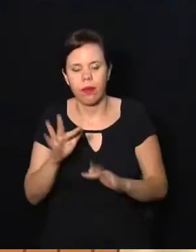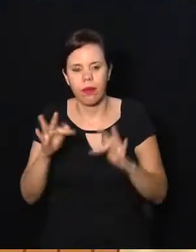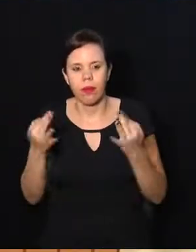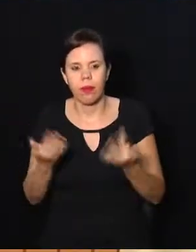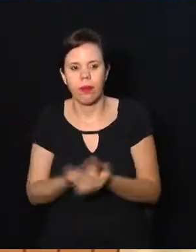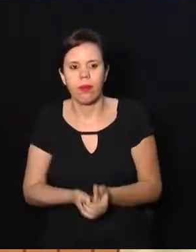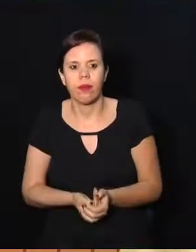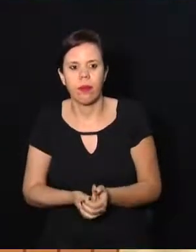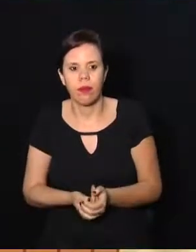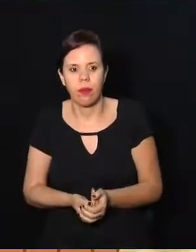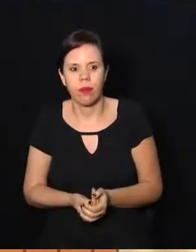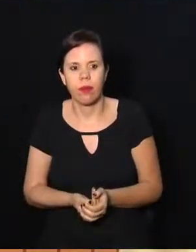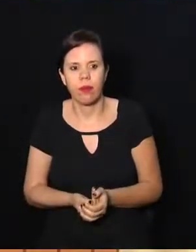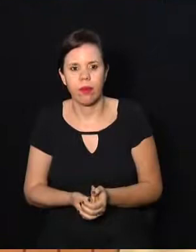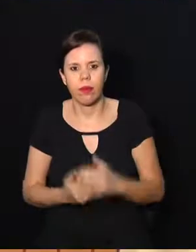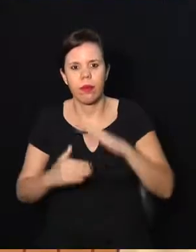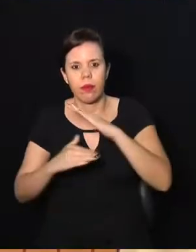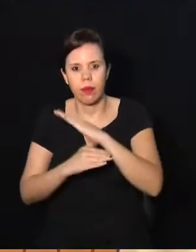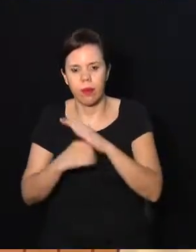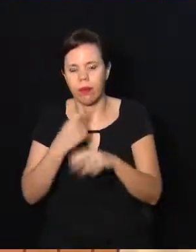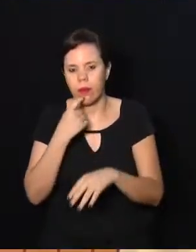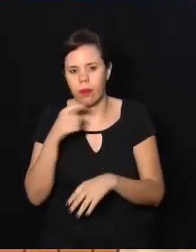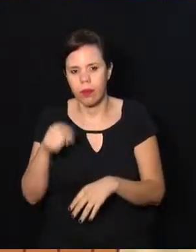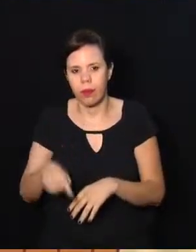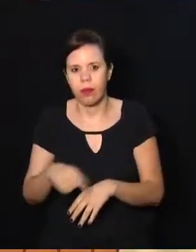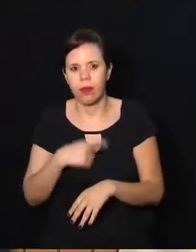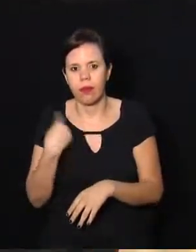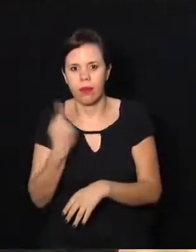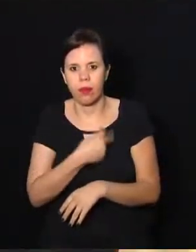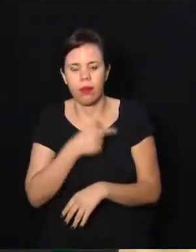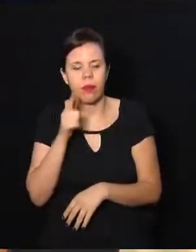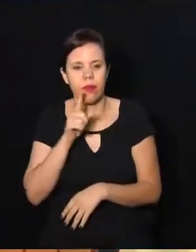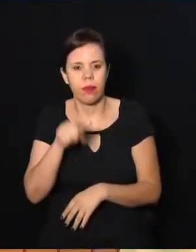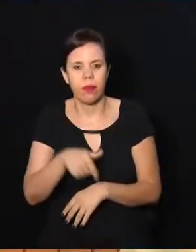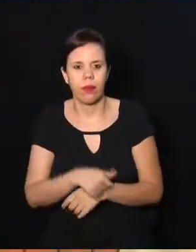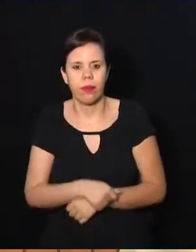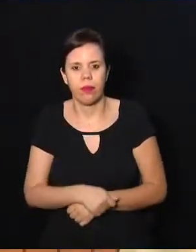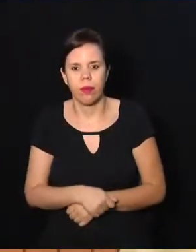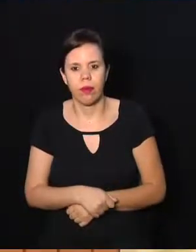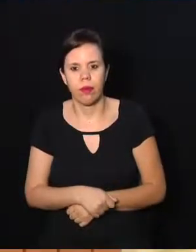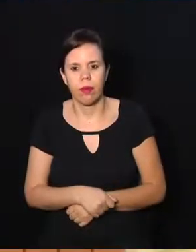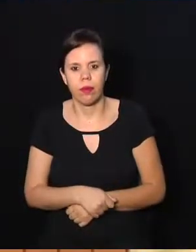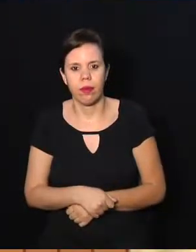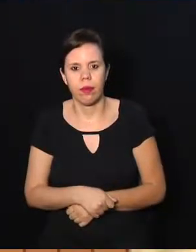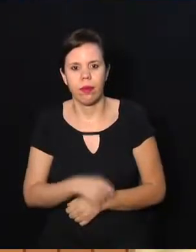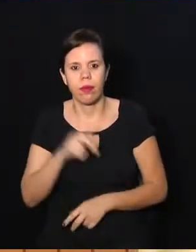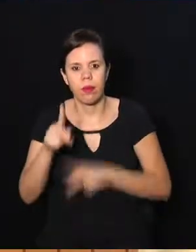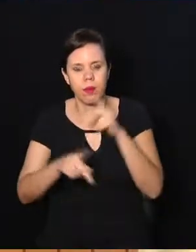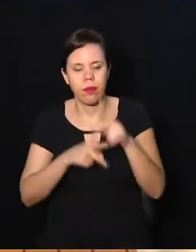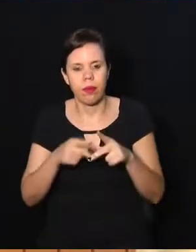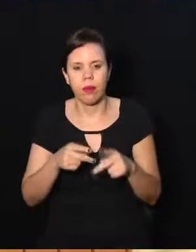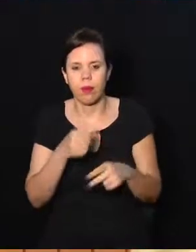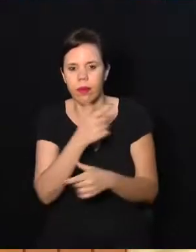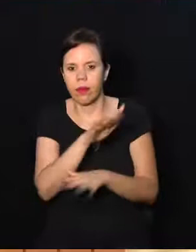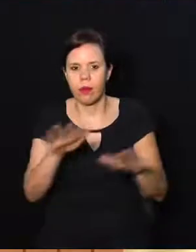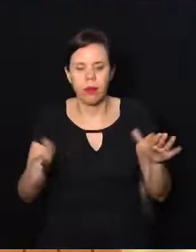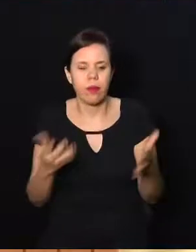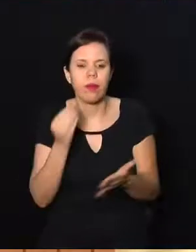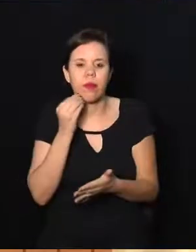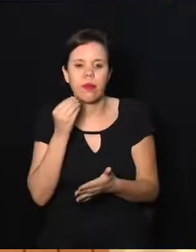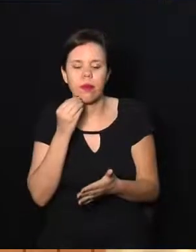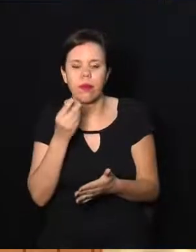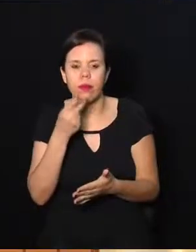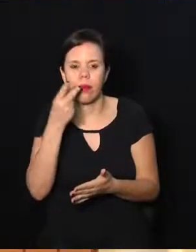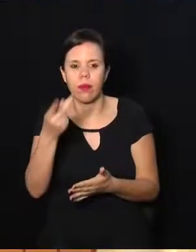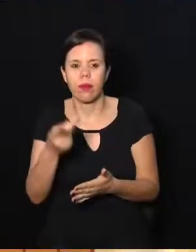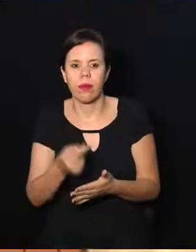famílias. E é através da Câmara Municipal de Campinas é que nós conseguimos isso. Porque a população não tem voz e vez quando se diz